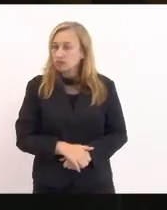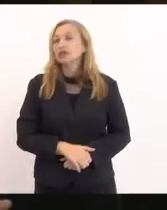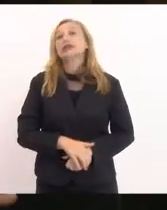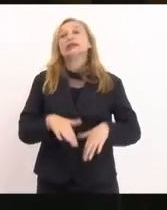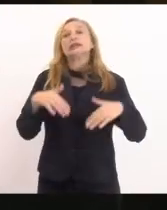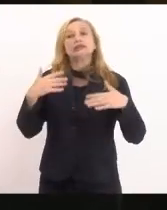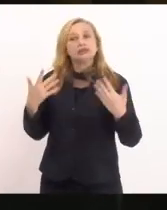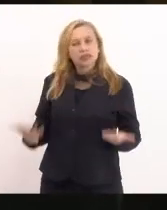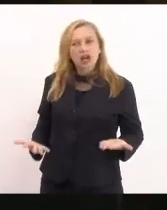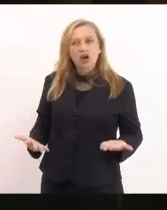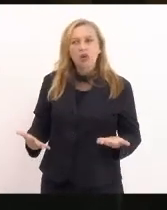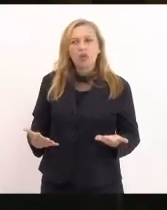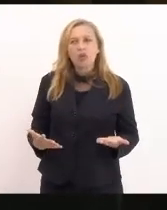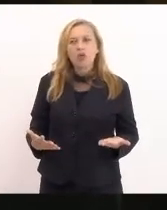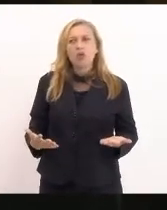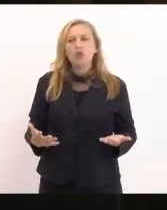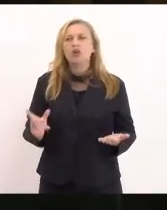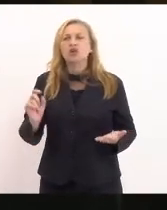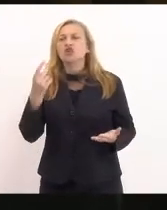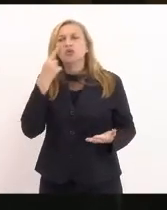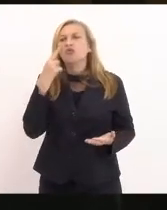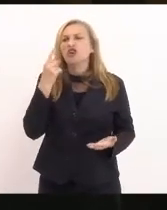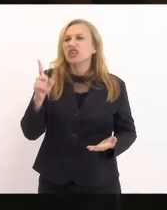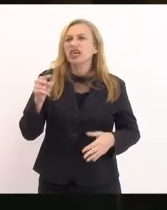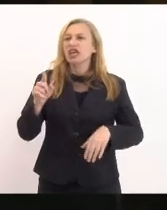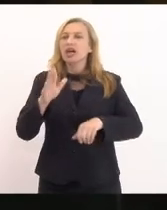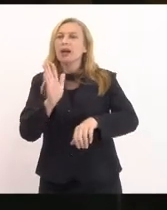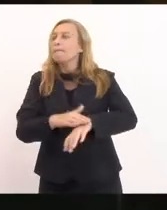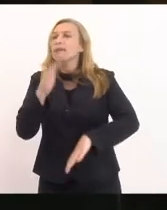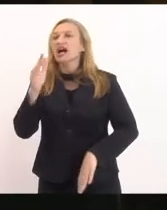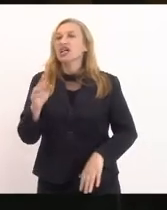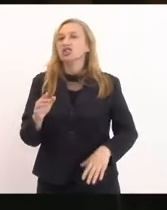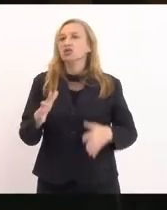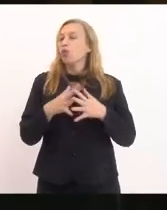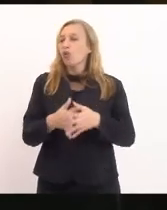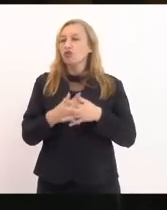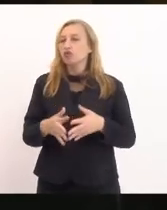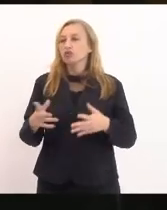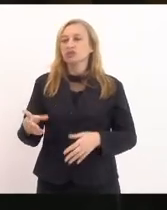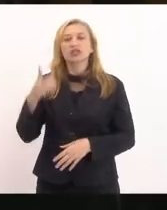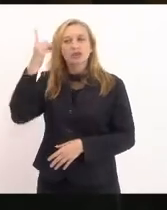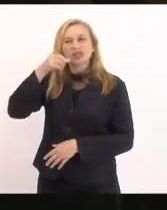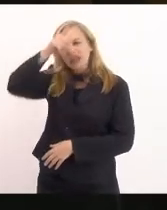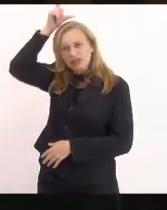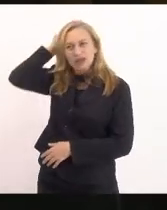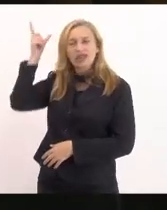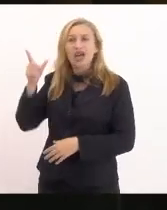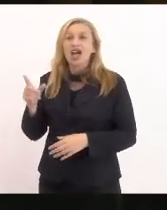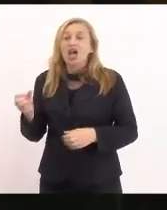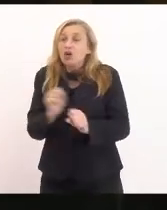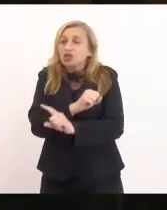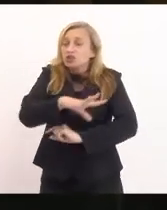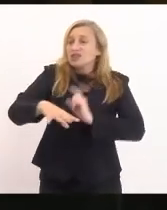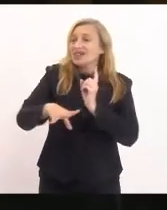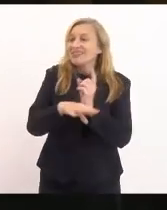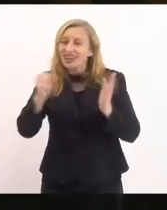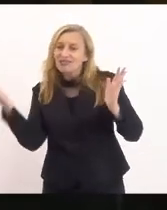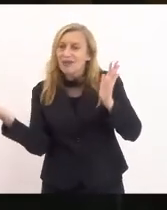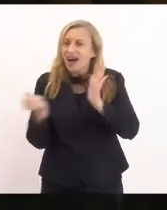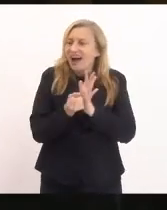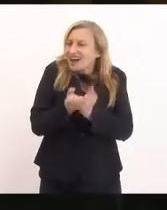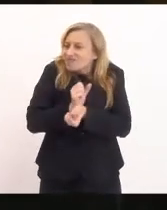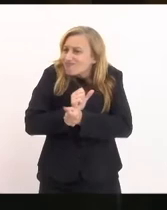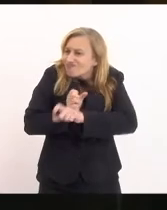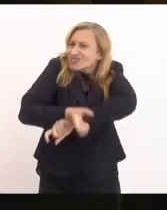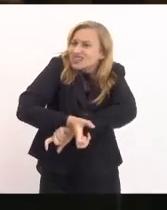Então, o que está em jogo é muito mais complexo, Luiz Paulo. Essa é uma sociedade marcada pela